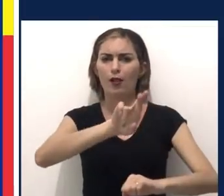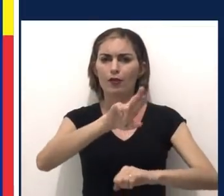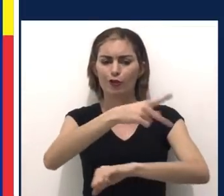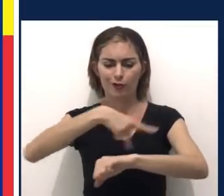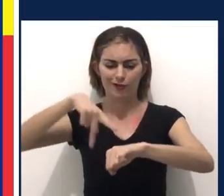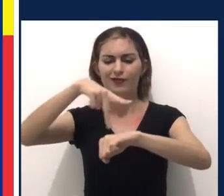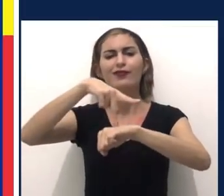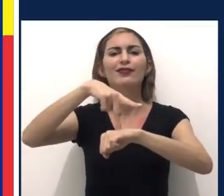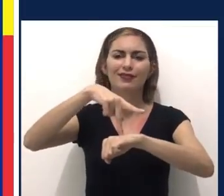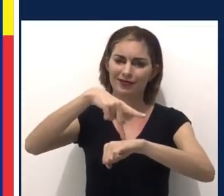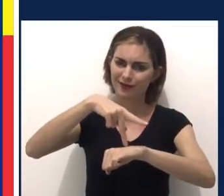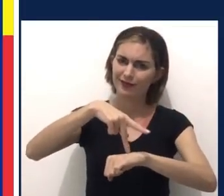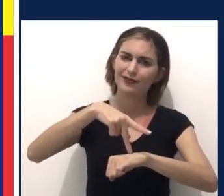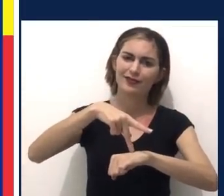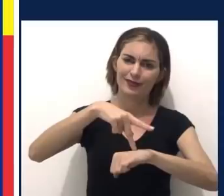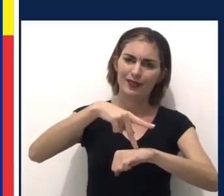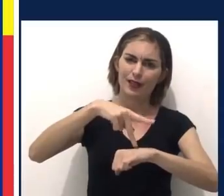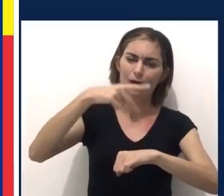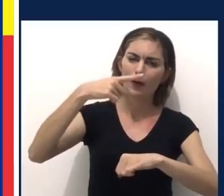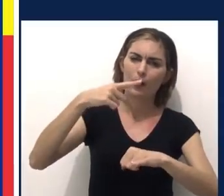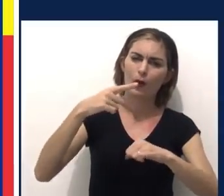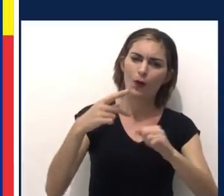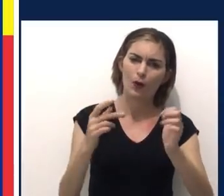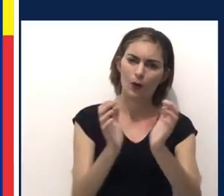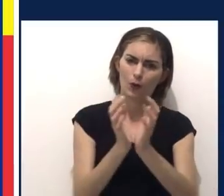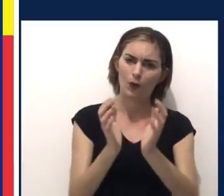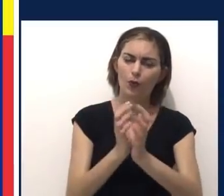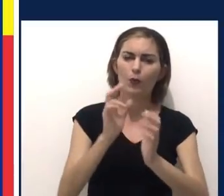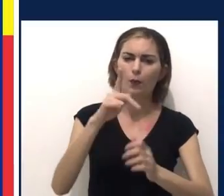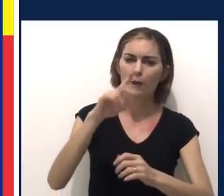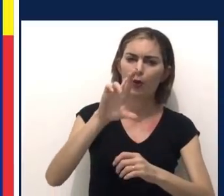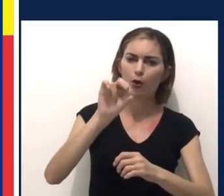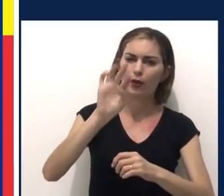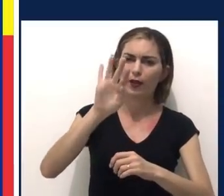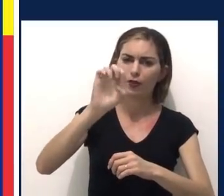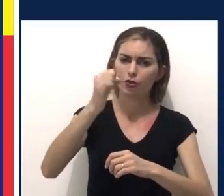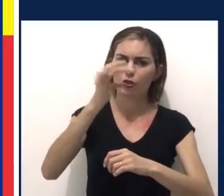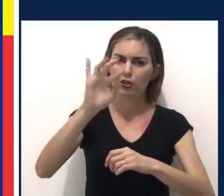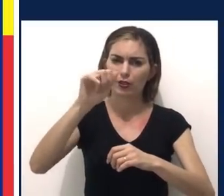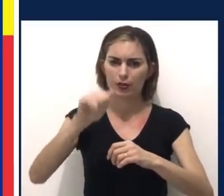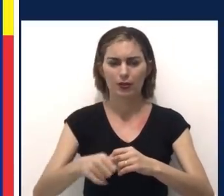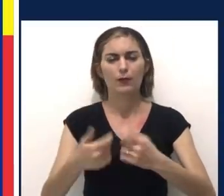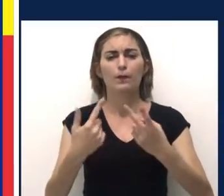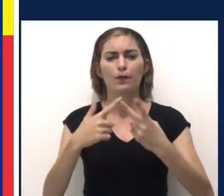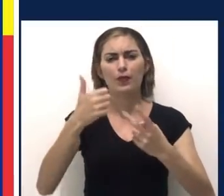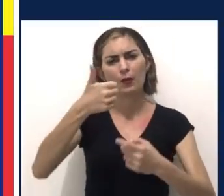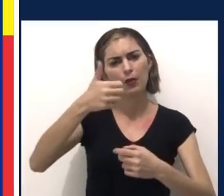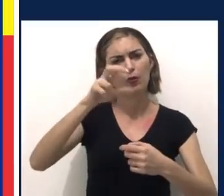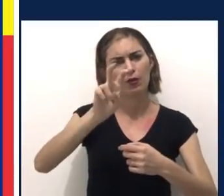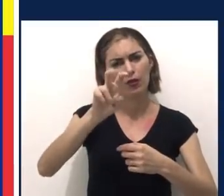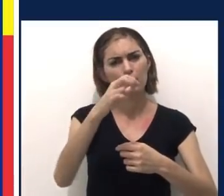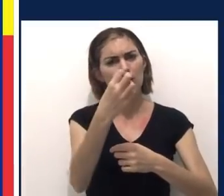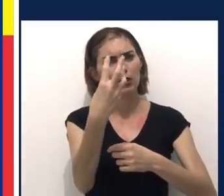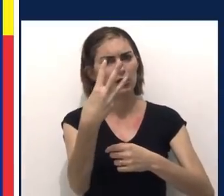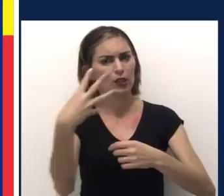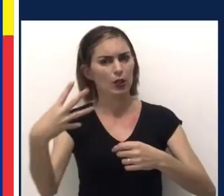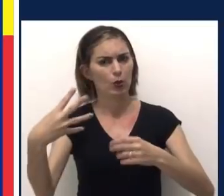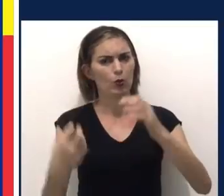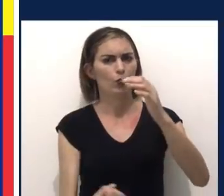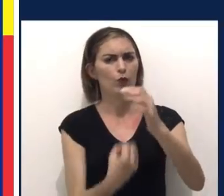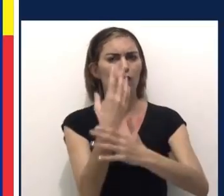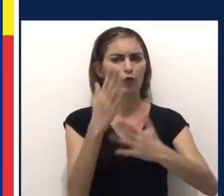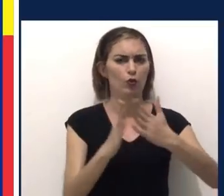país, com ato de supremacia, que em